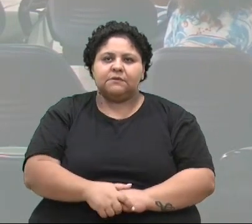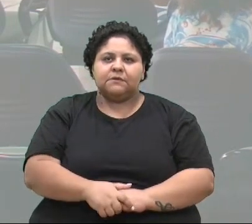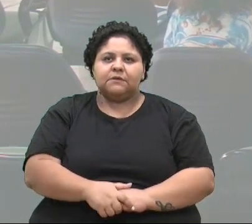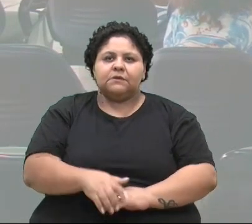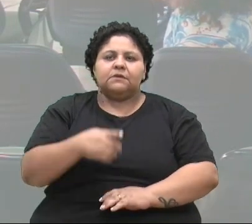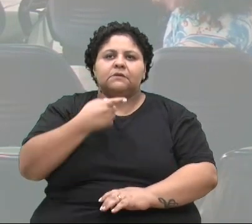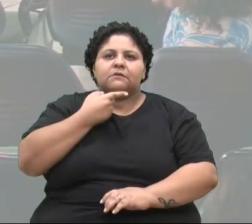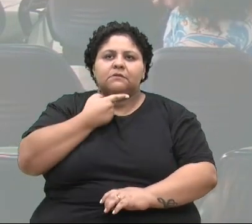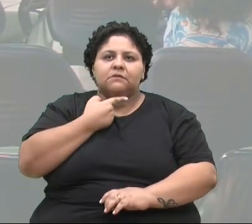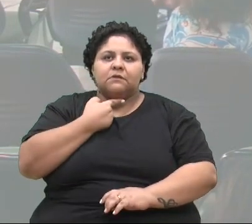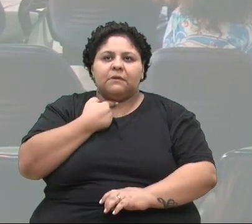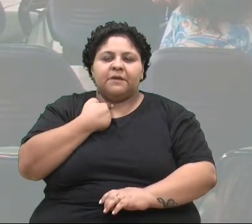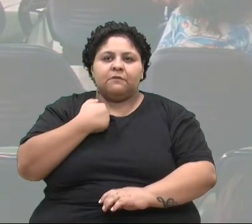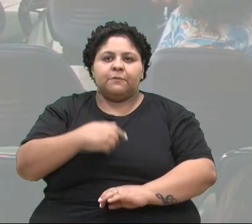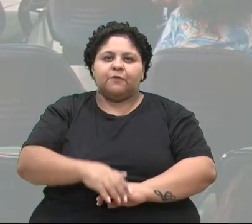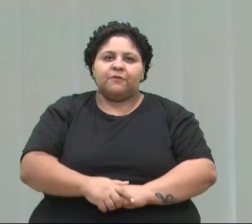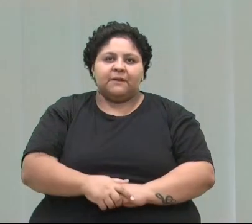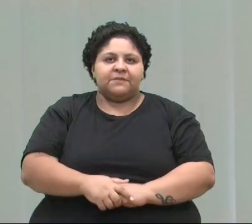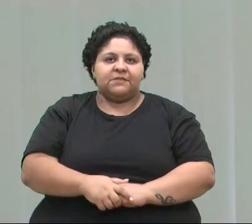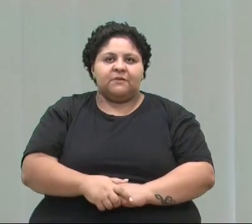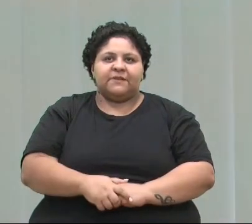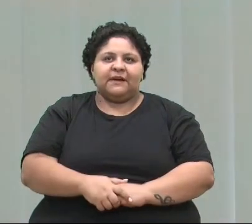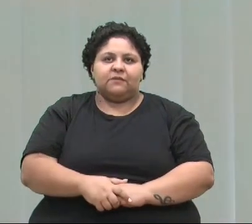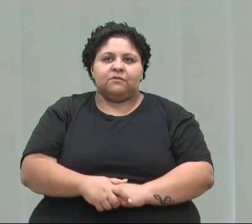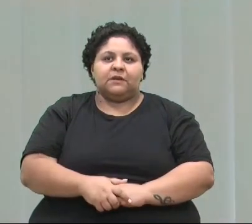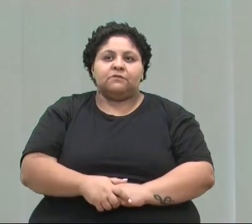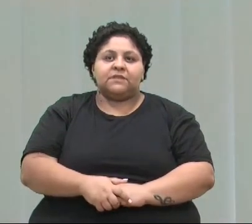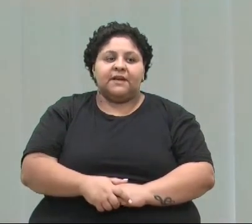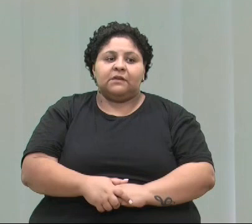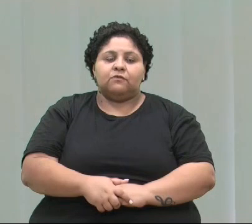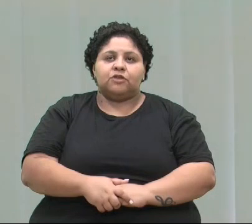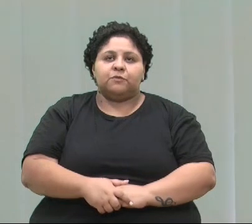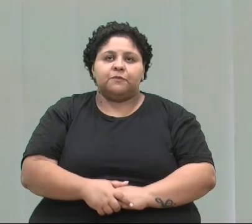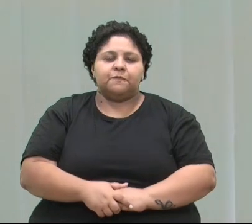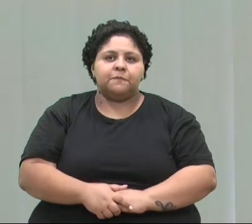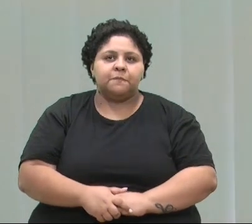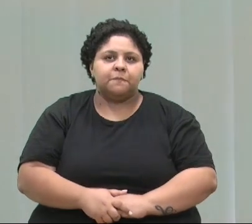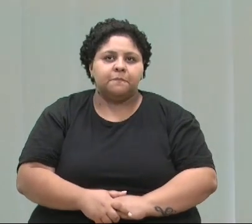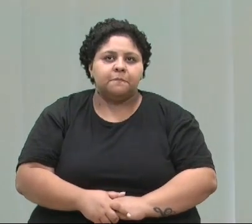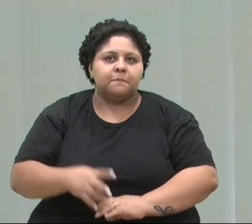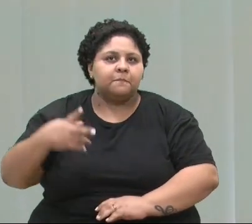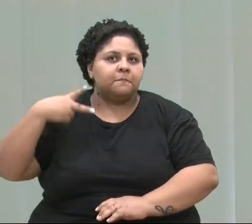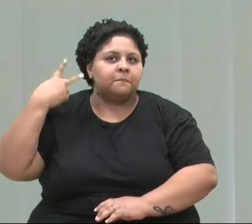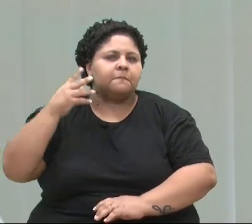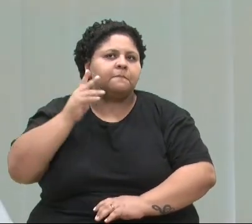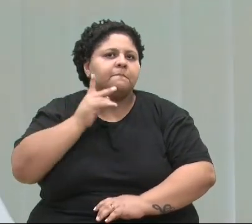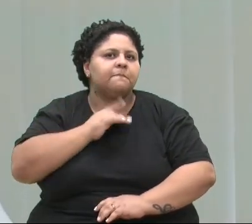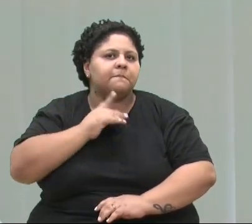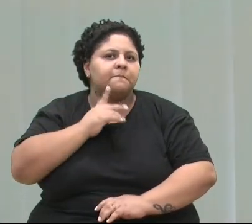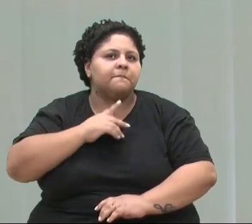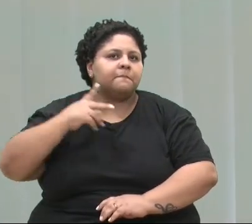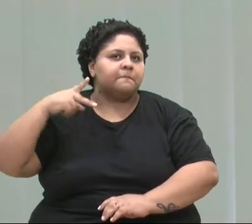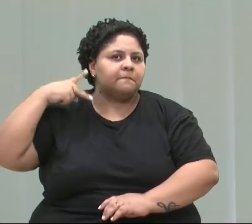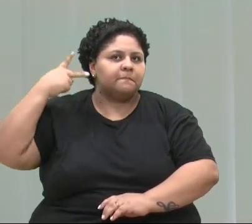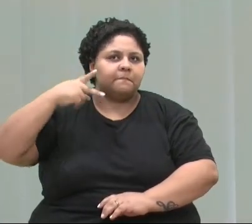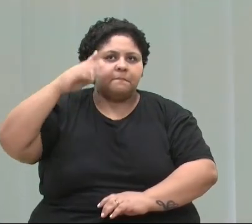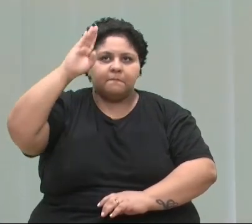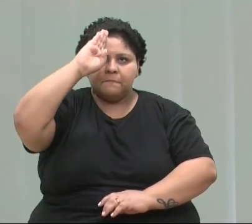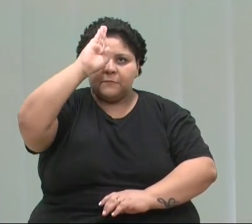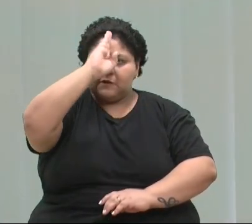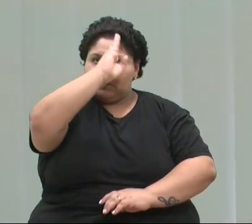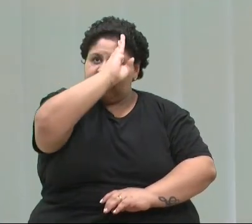saudar aqui ao presidente da Comissão de Saúde, o vereador Cadori, o vereador Renato e o vereador Bressan, que estão